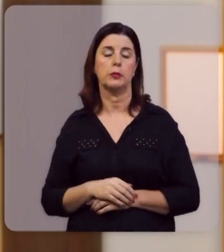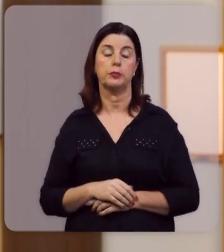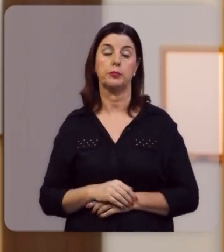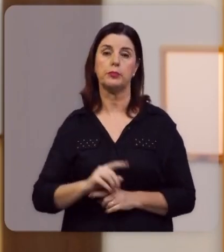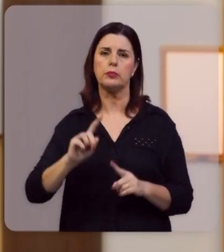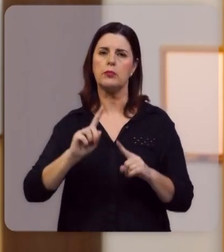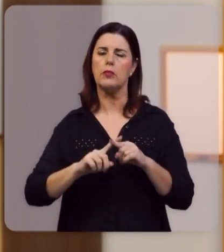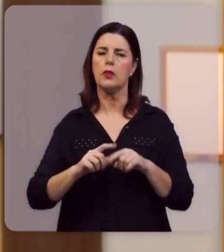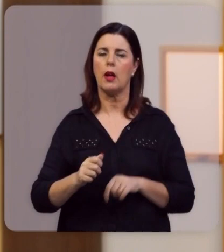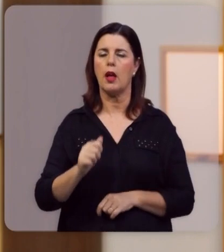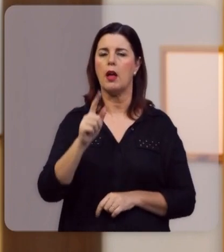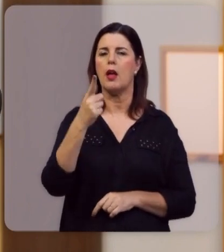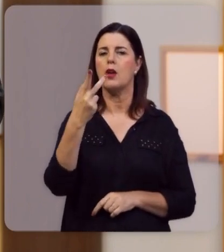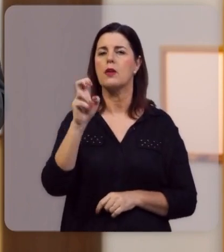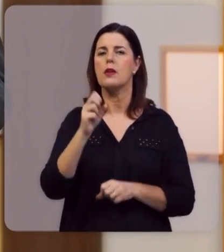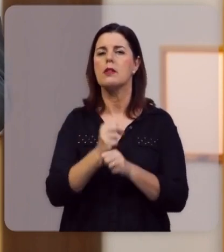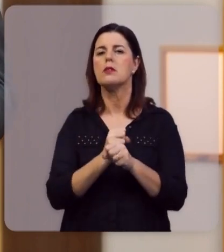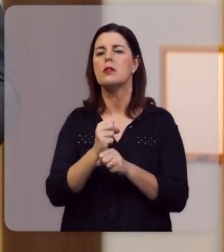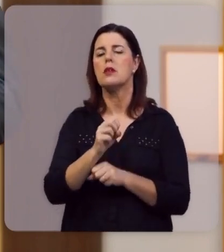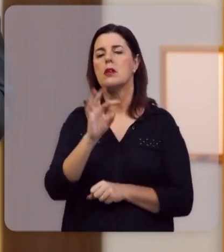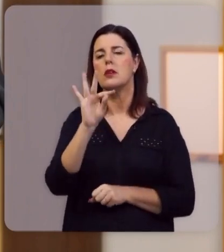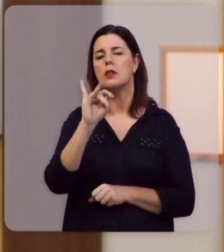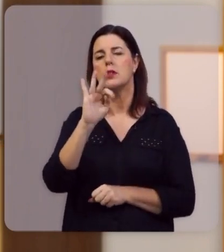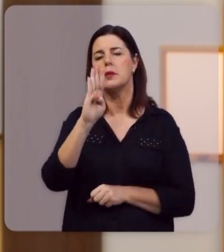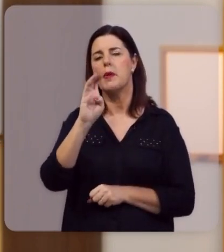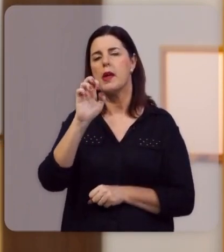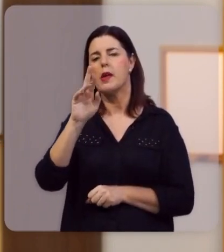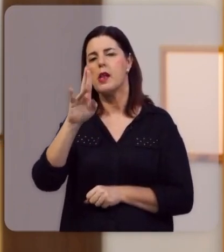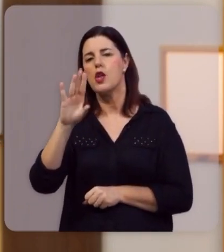era o 15º ano de Tibério César.